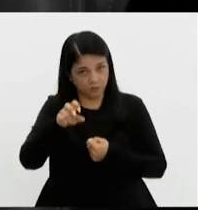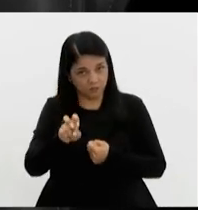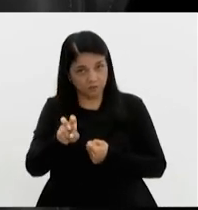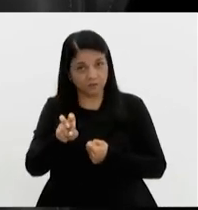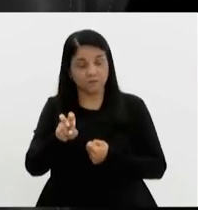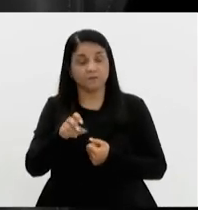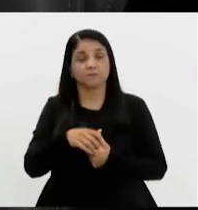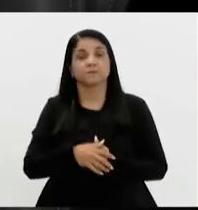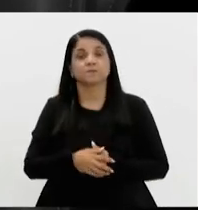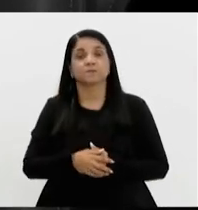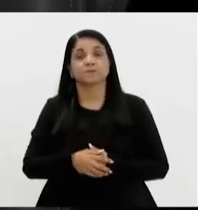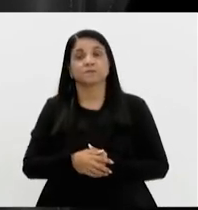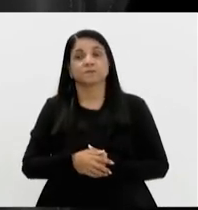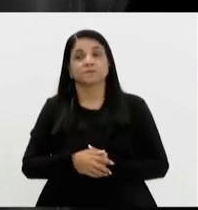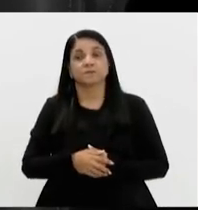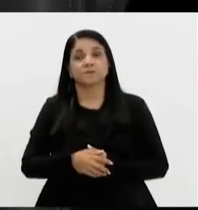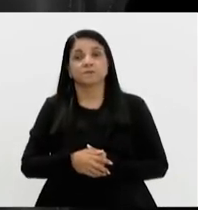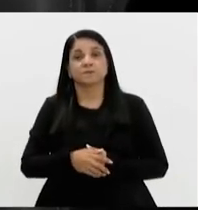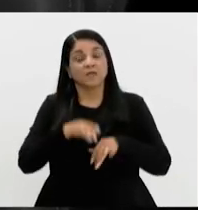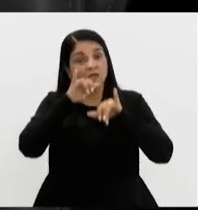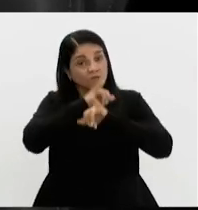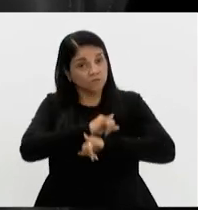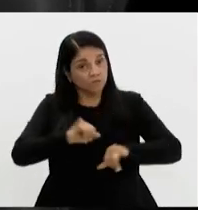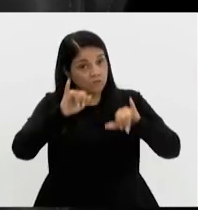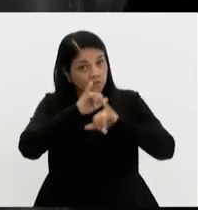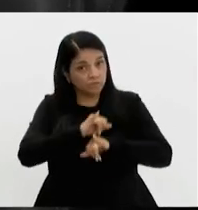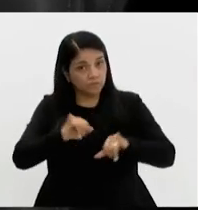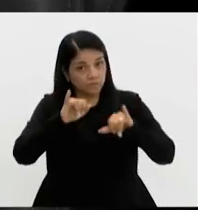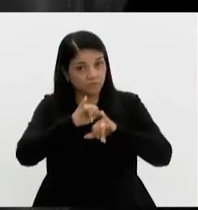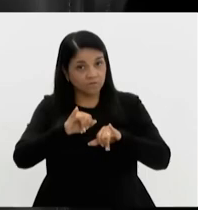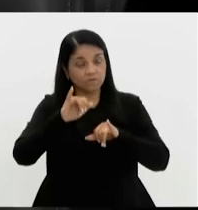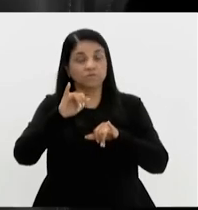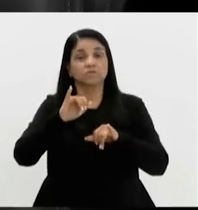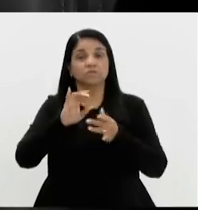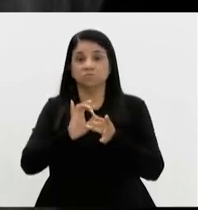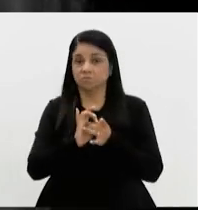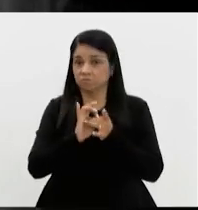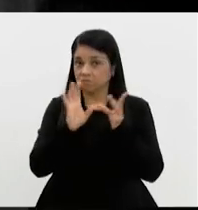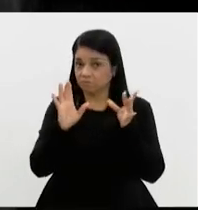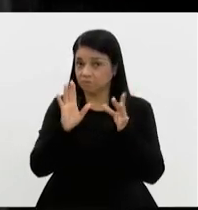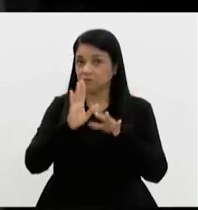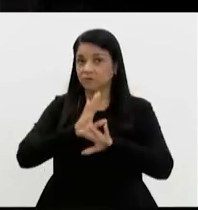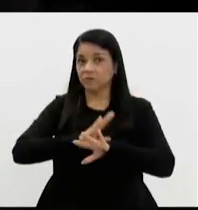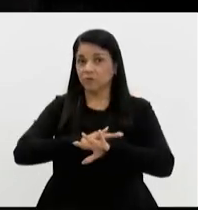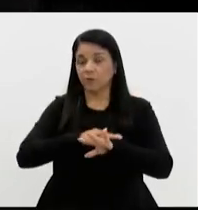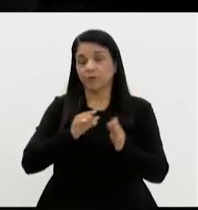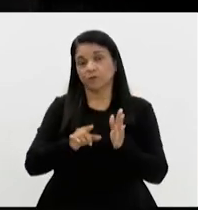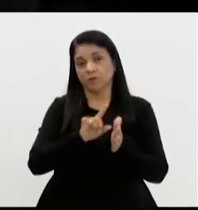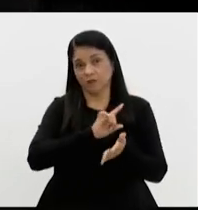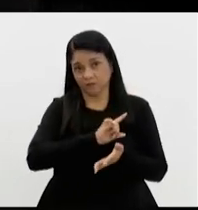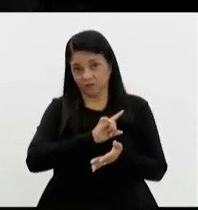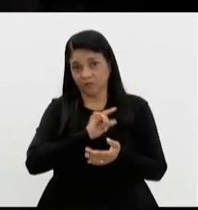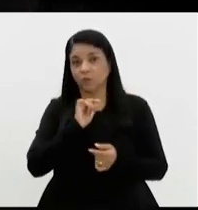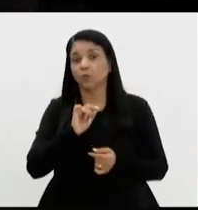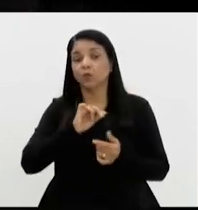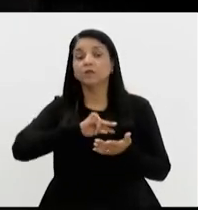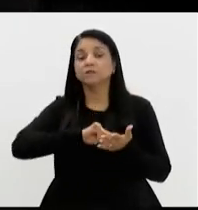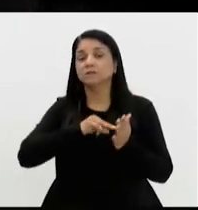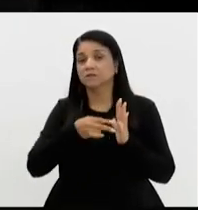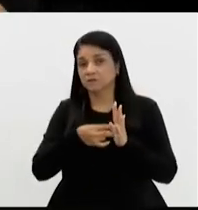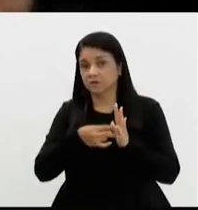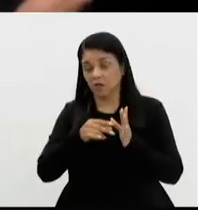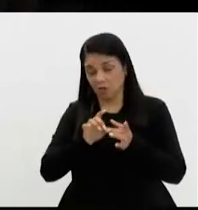e ainda que a divulgação tenha sido autorizada em momento anterior Ou seja pode ser que